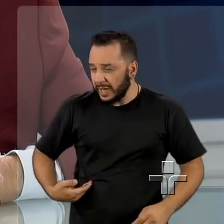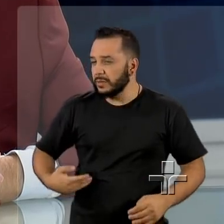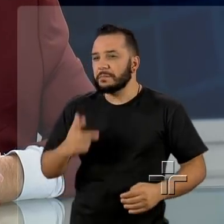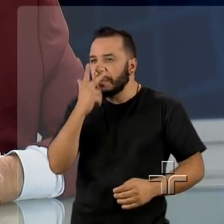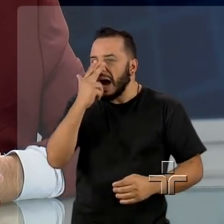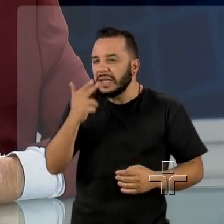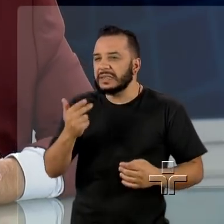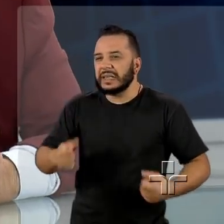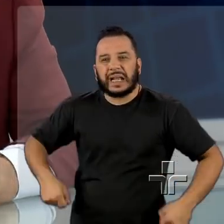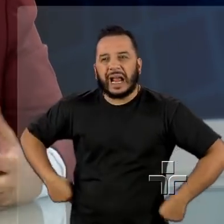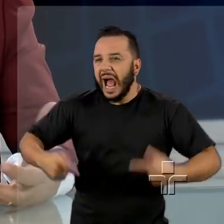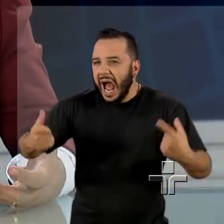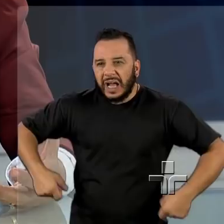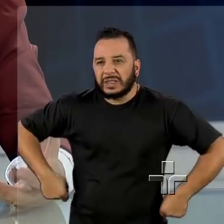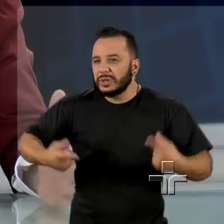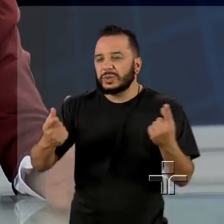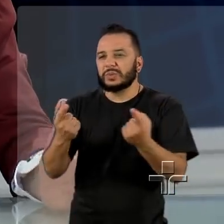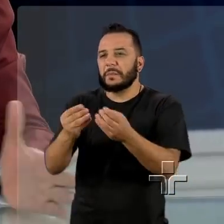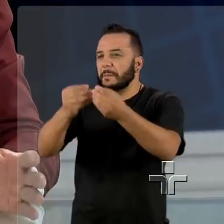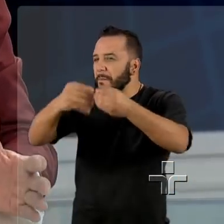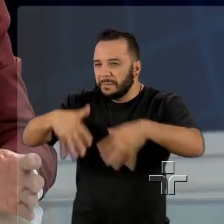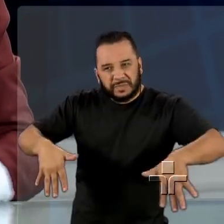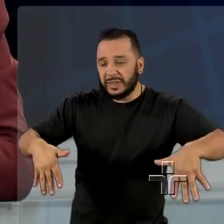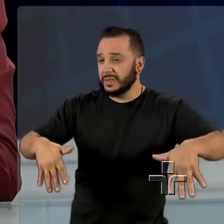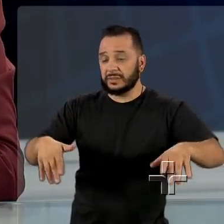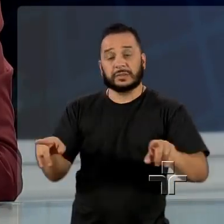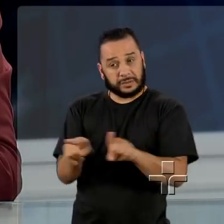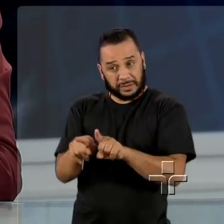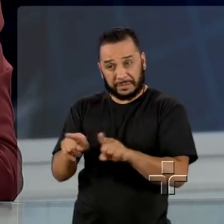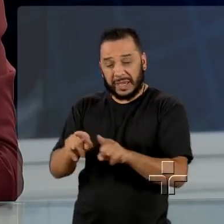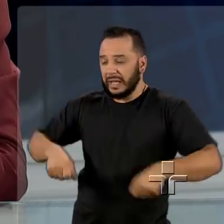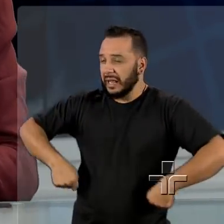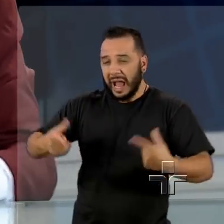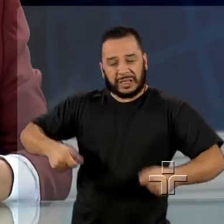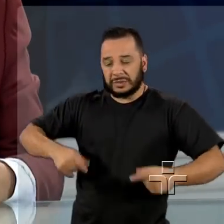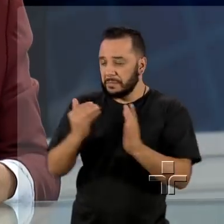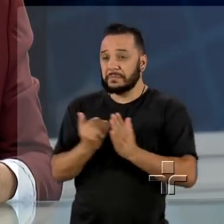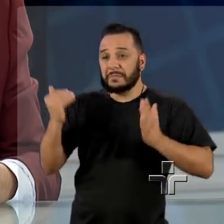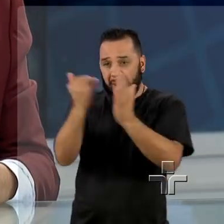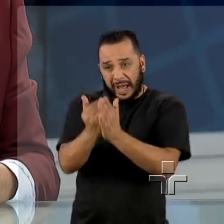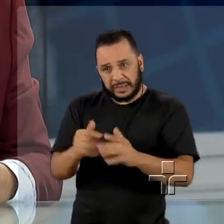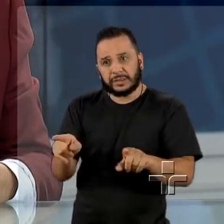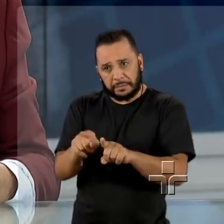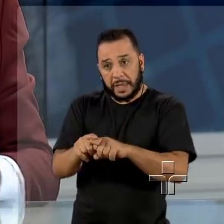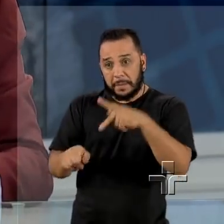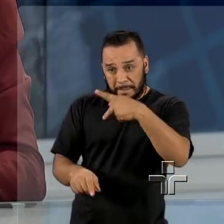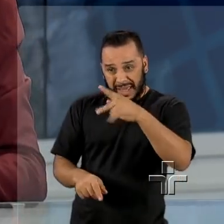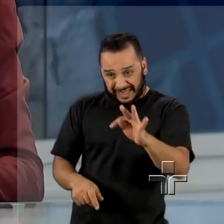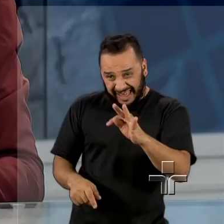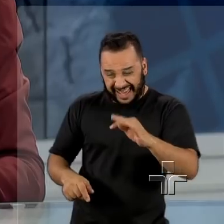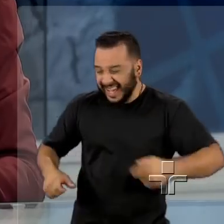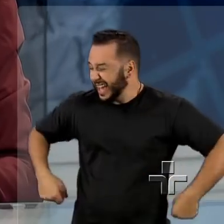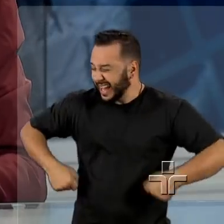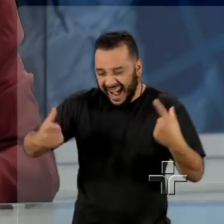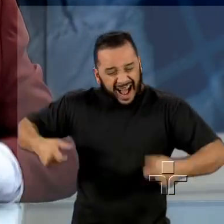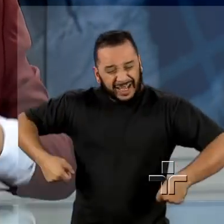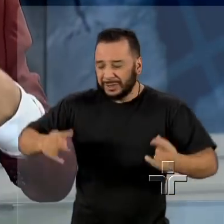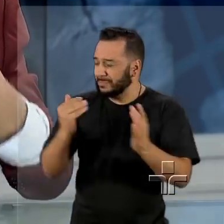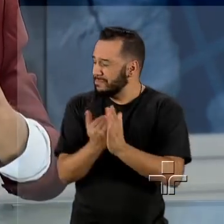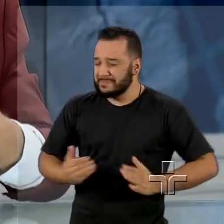No Legislativo só se governa comprando o Legislativo. No Judiciário é